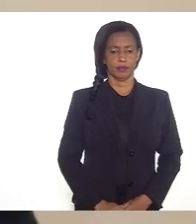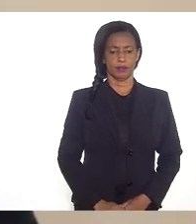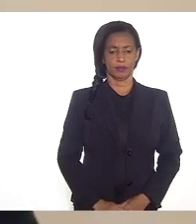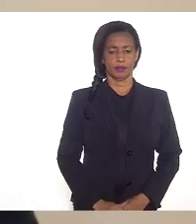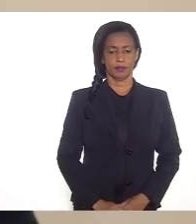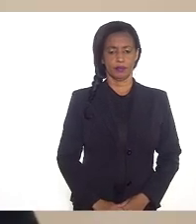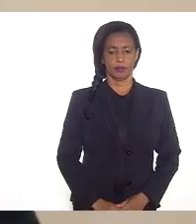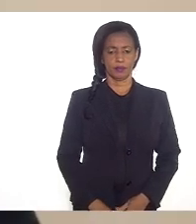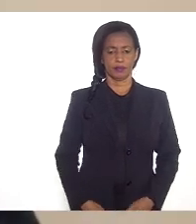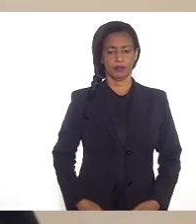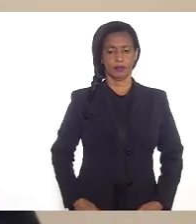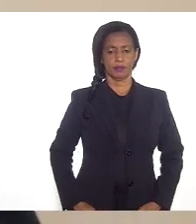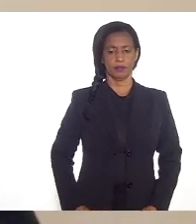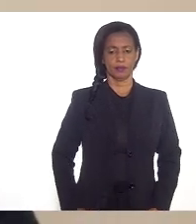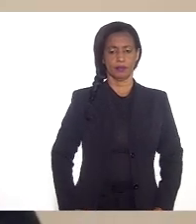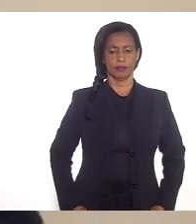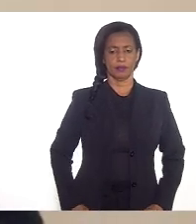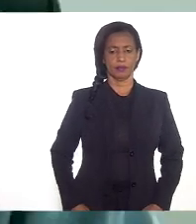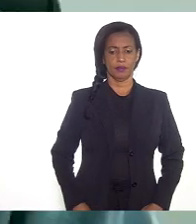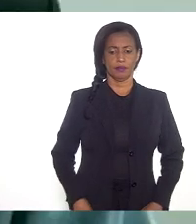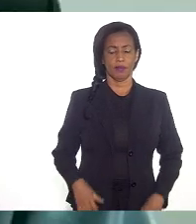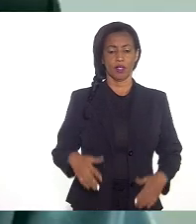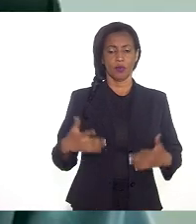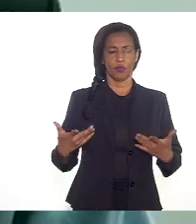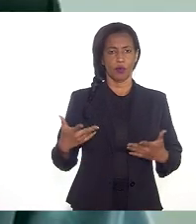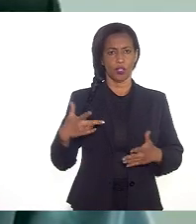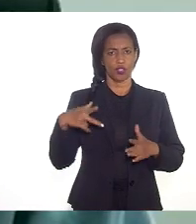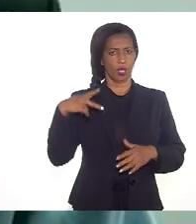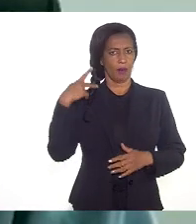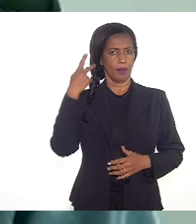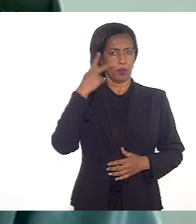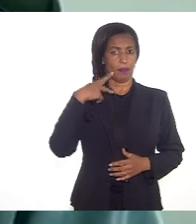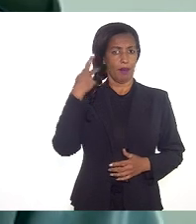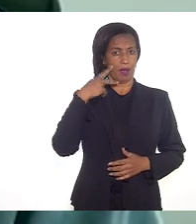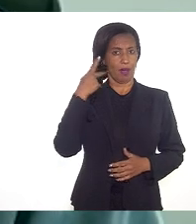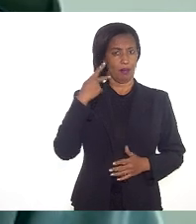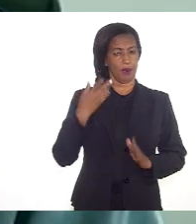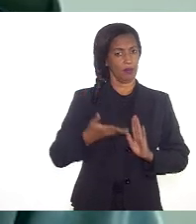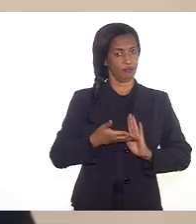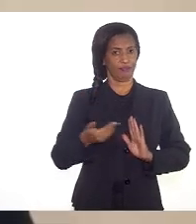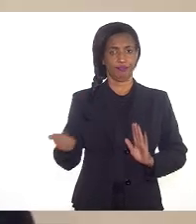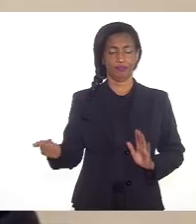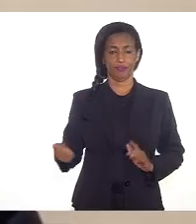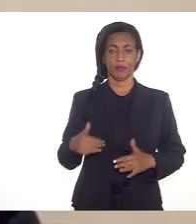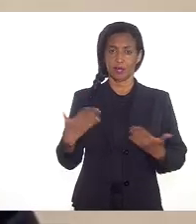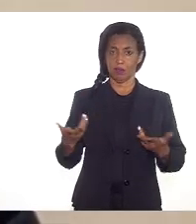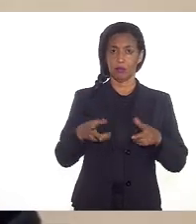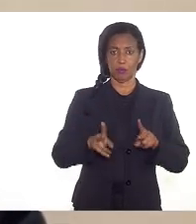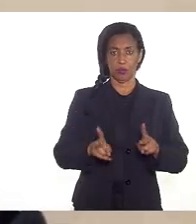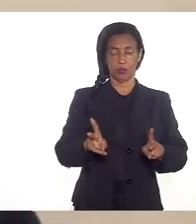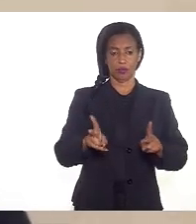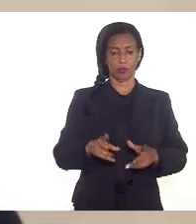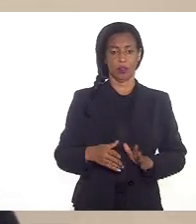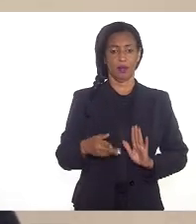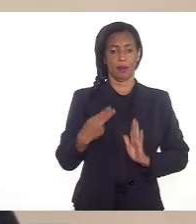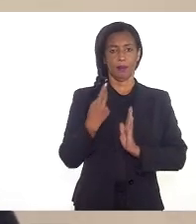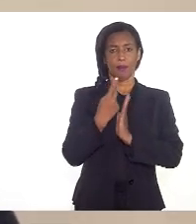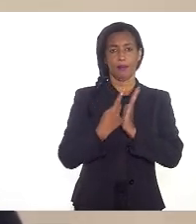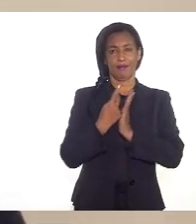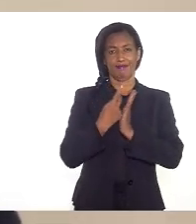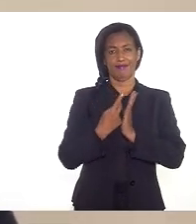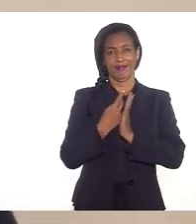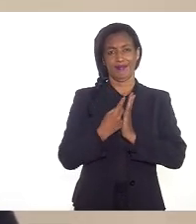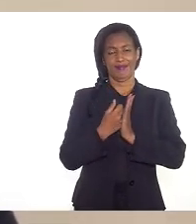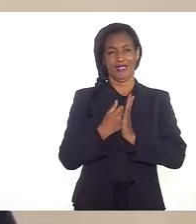Já foi visitado pelo parlamento. Bom, então vamos avançar. padecer pela